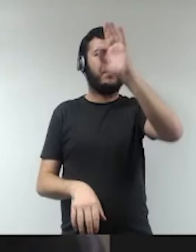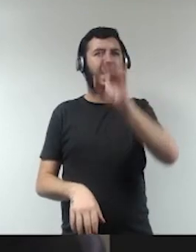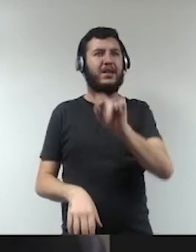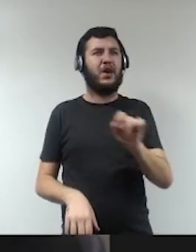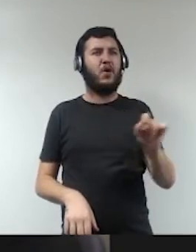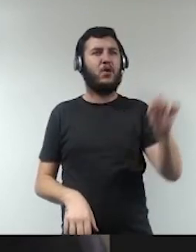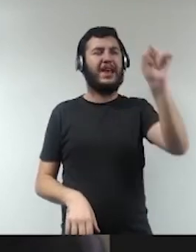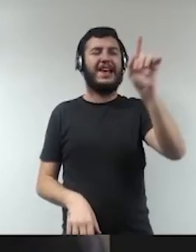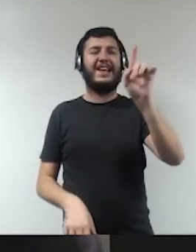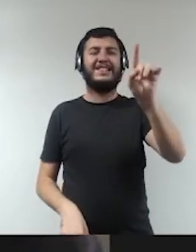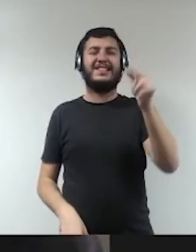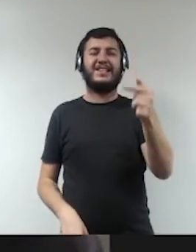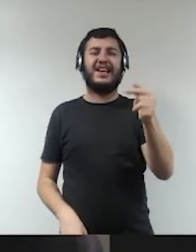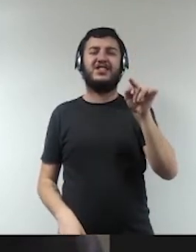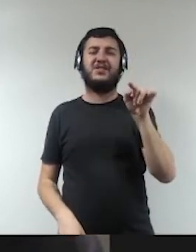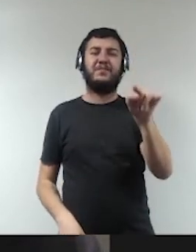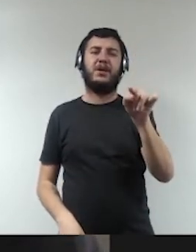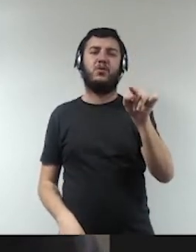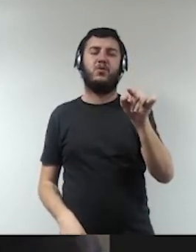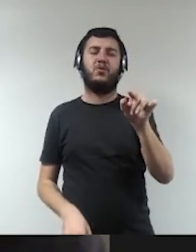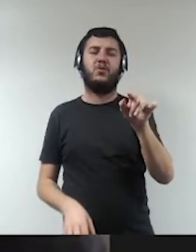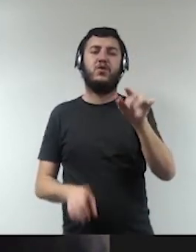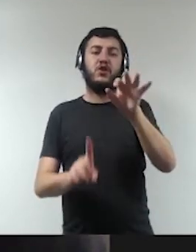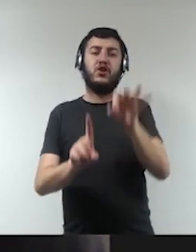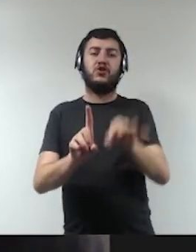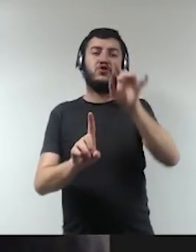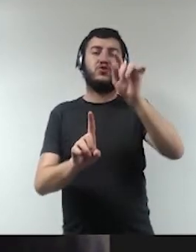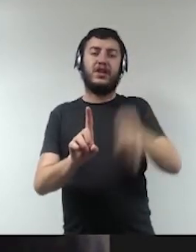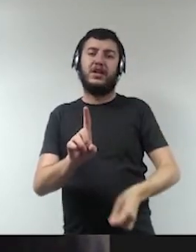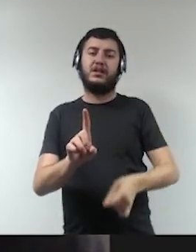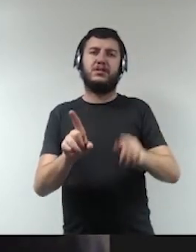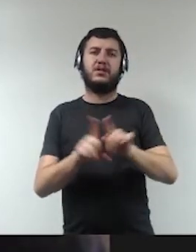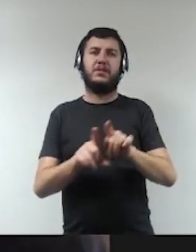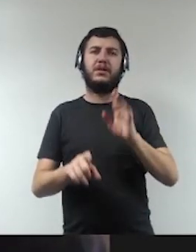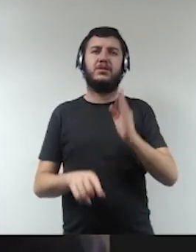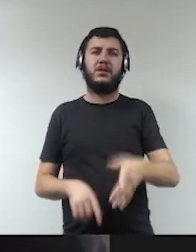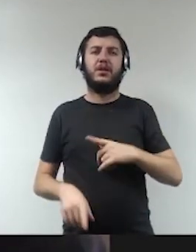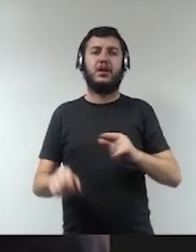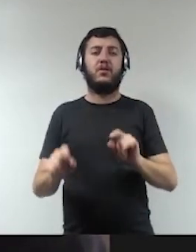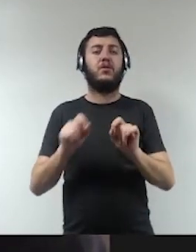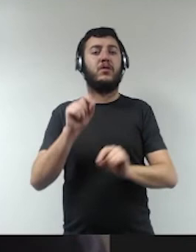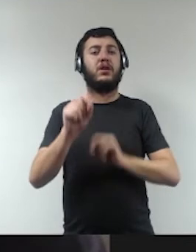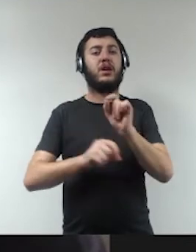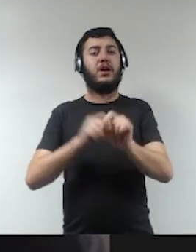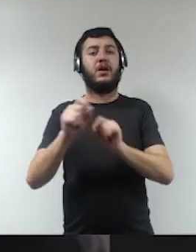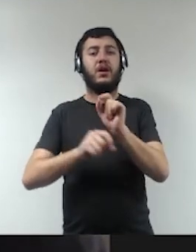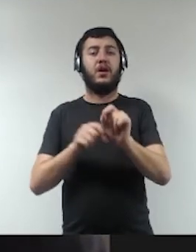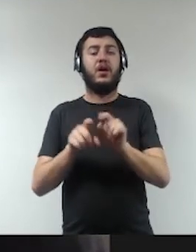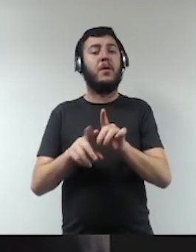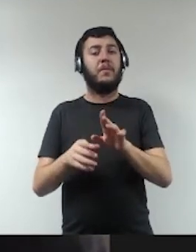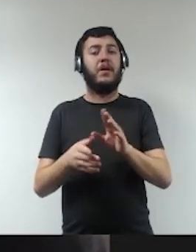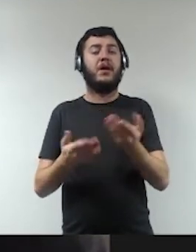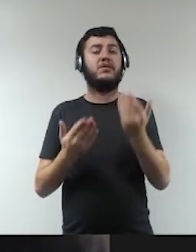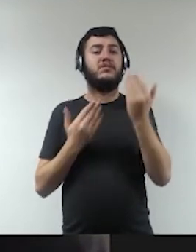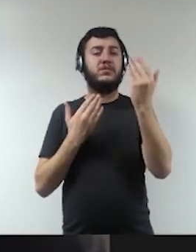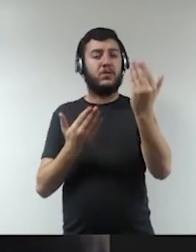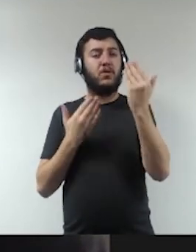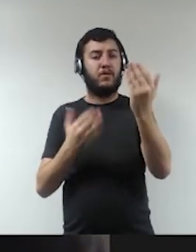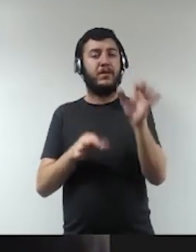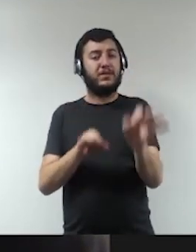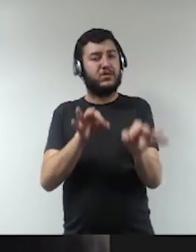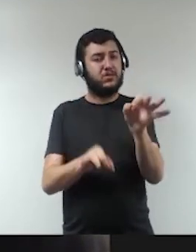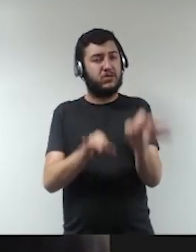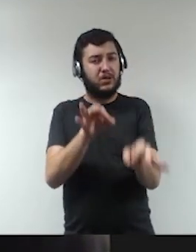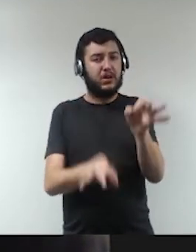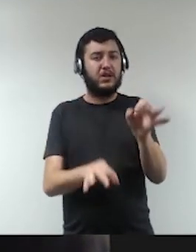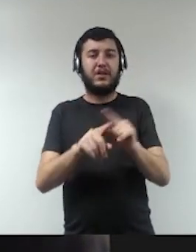Então, realmente, isso gera uma insegurança jurídica muito grande. O que eu reforço sempre, eu sempre termino minhas falas